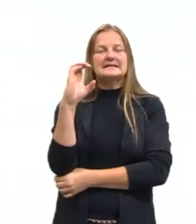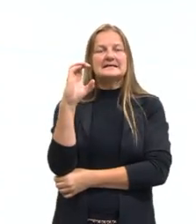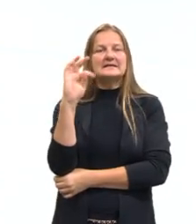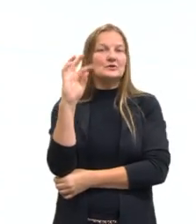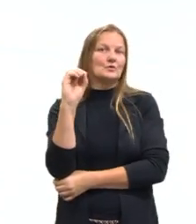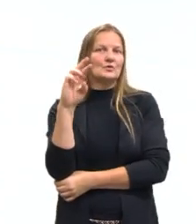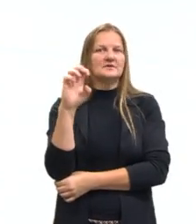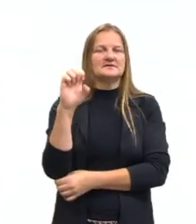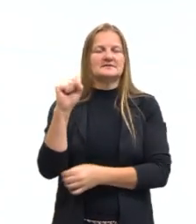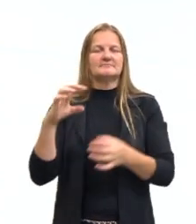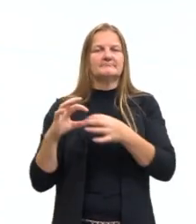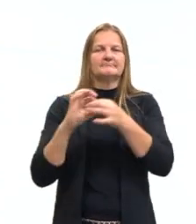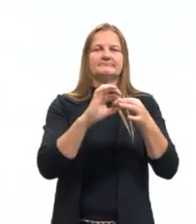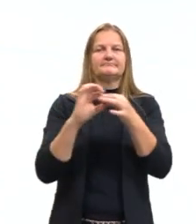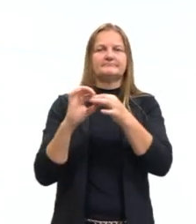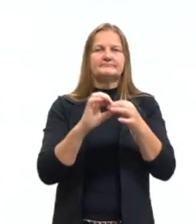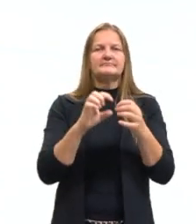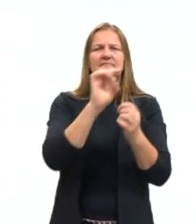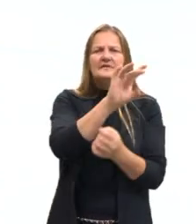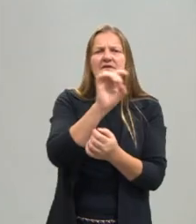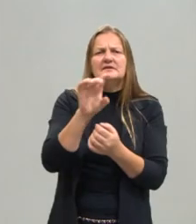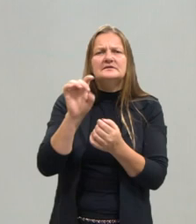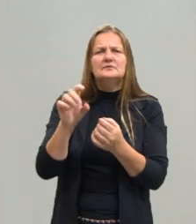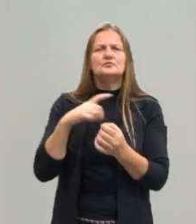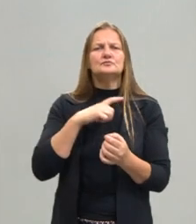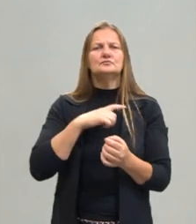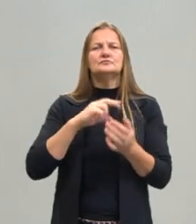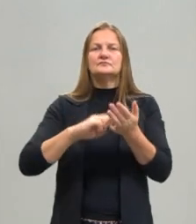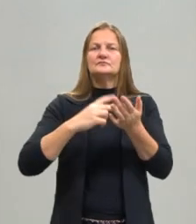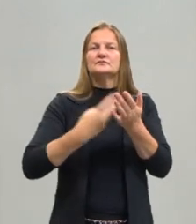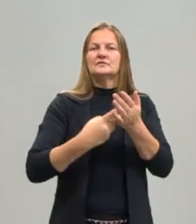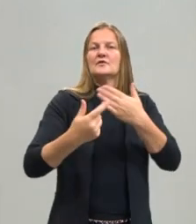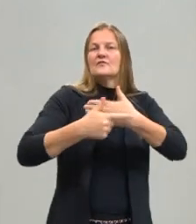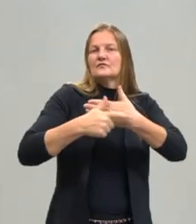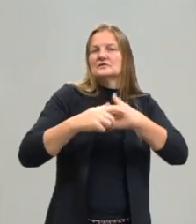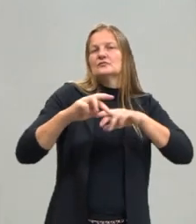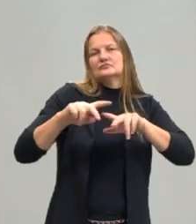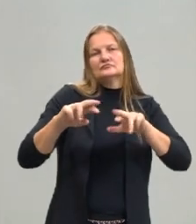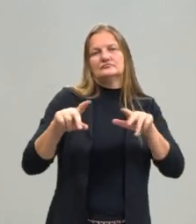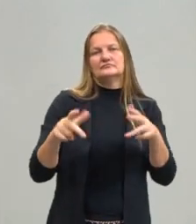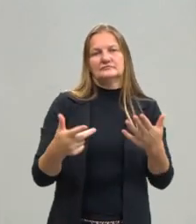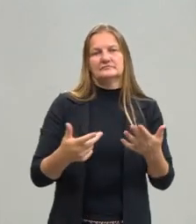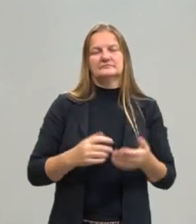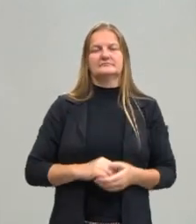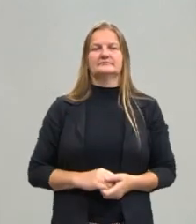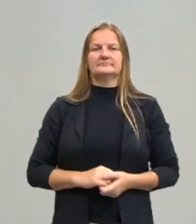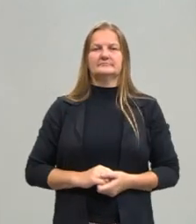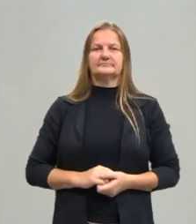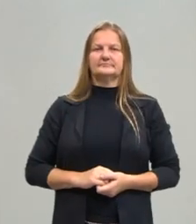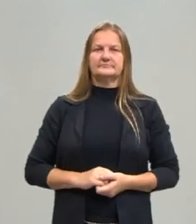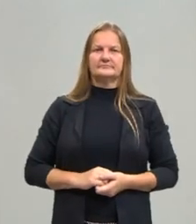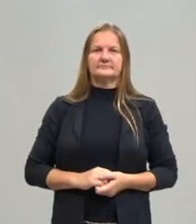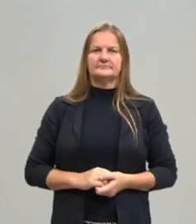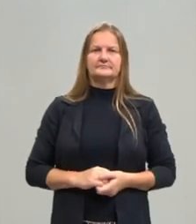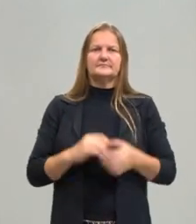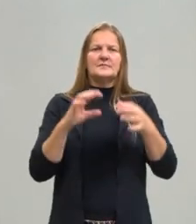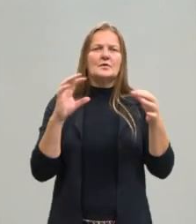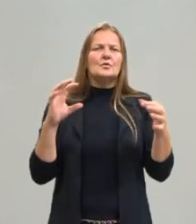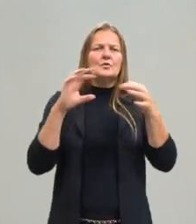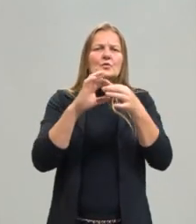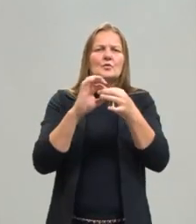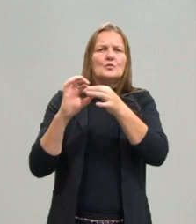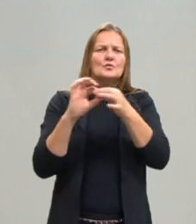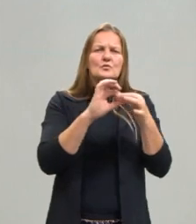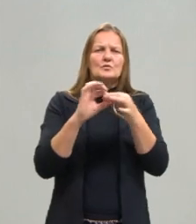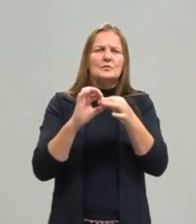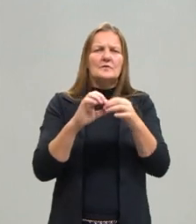função mas cada um desses conectores vai ter um significado diferente conectar